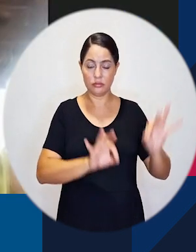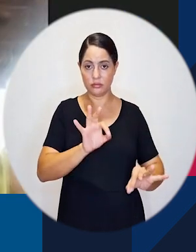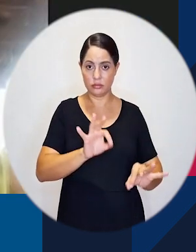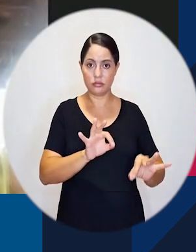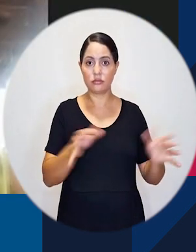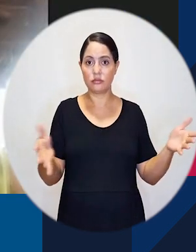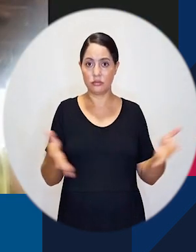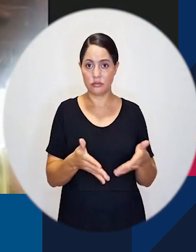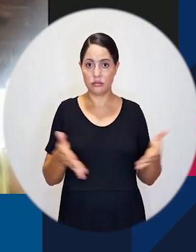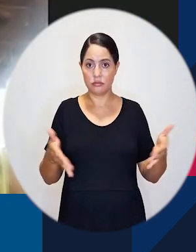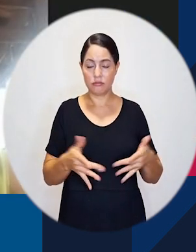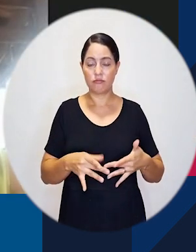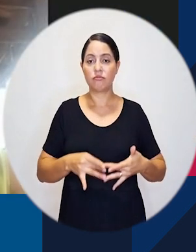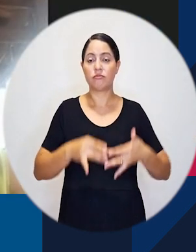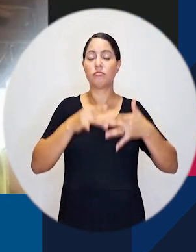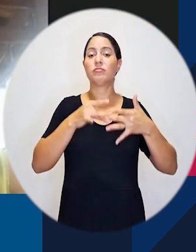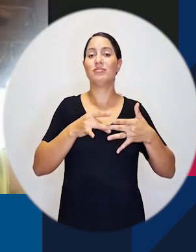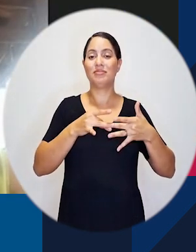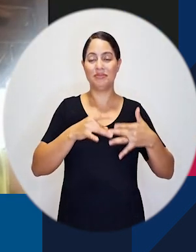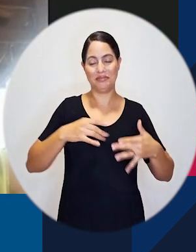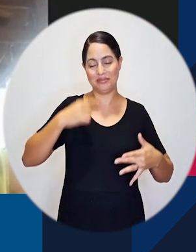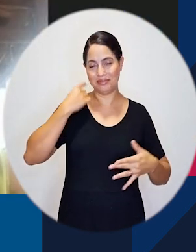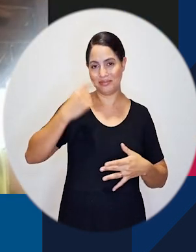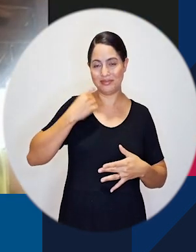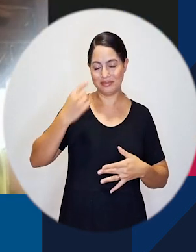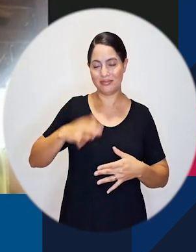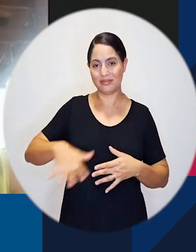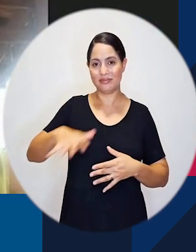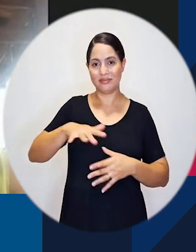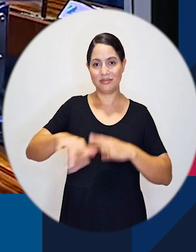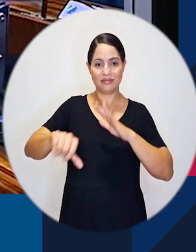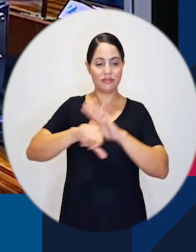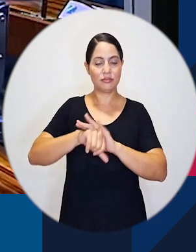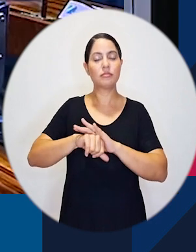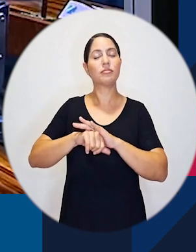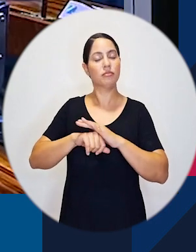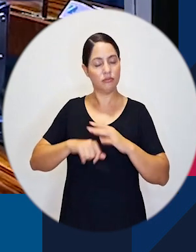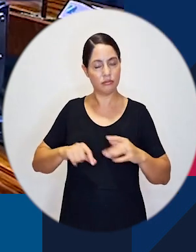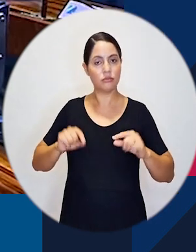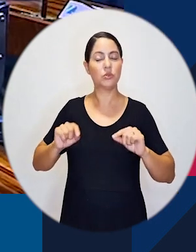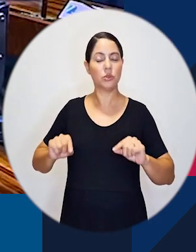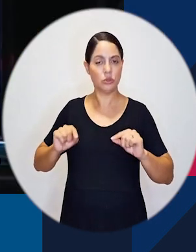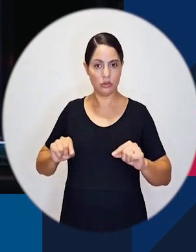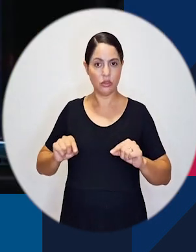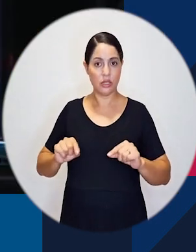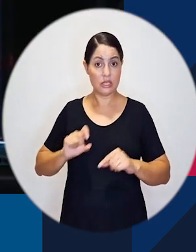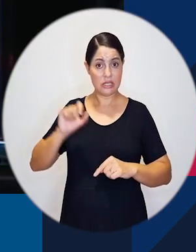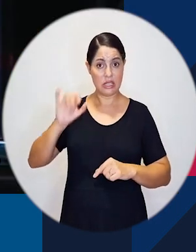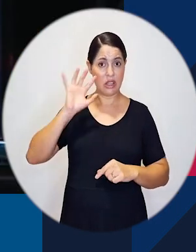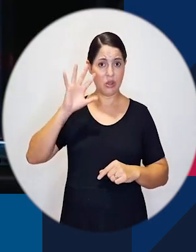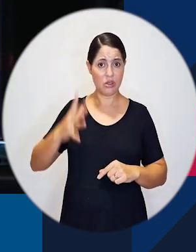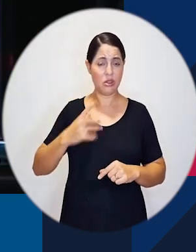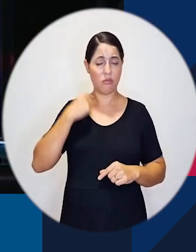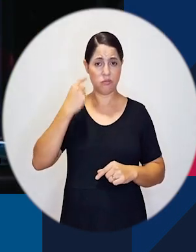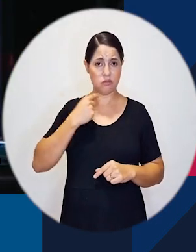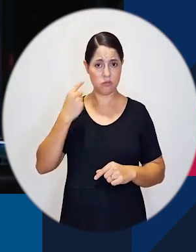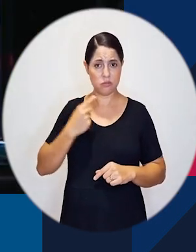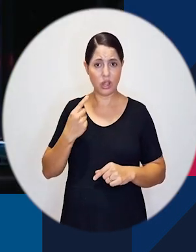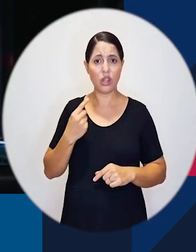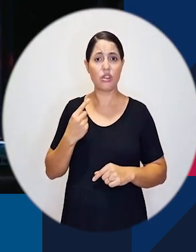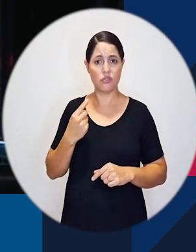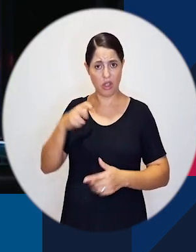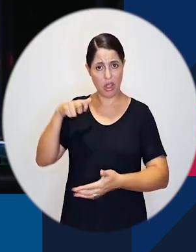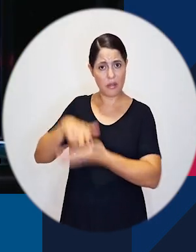acaba prestigiando a advocacia penal, permitindo que eventual punição ao advogado se dê